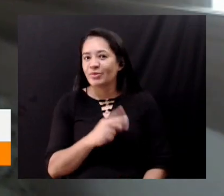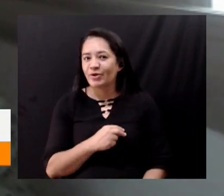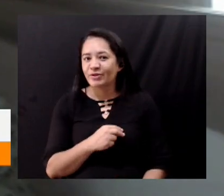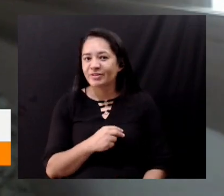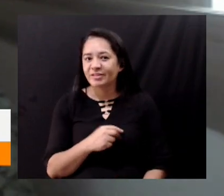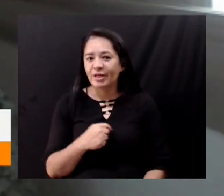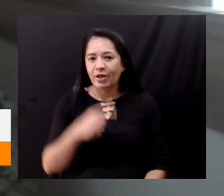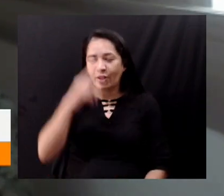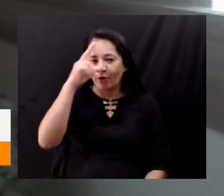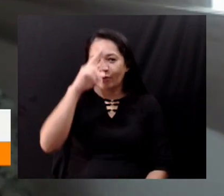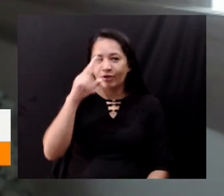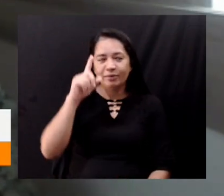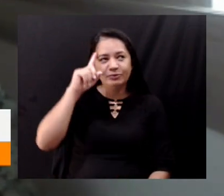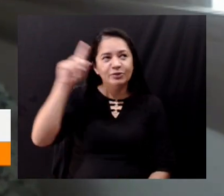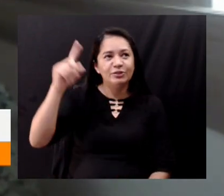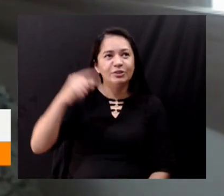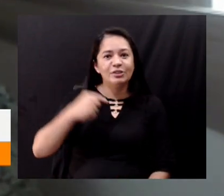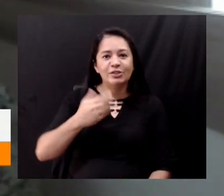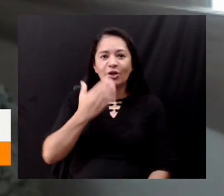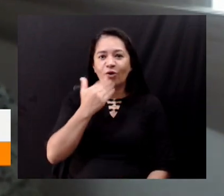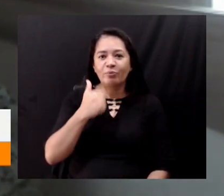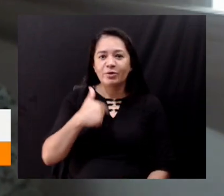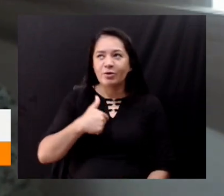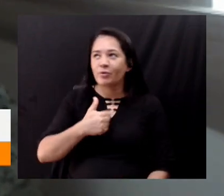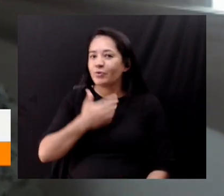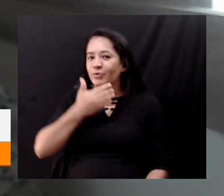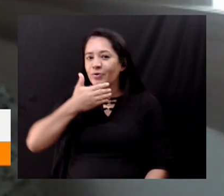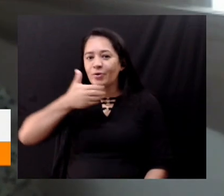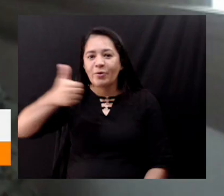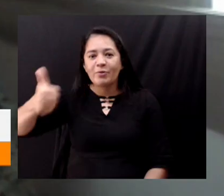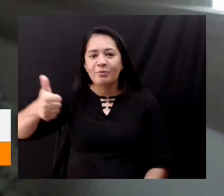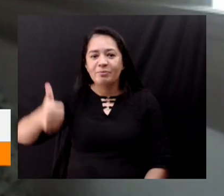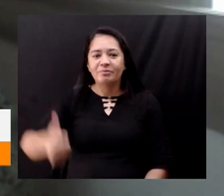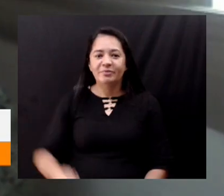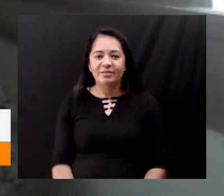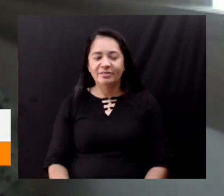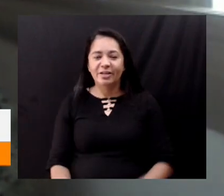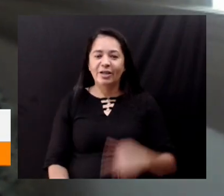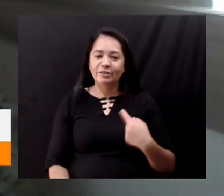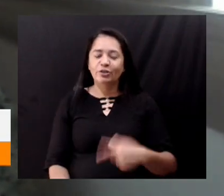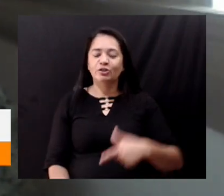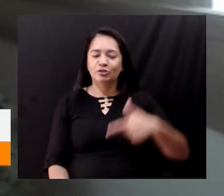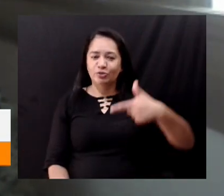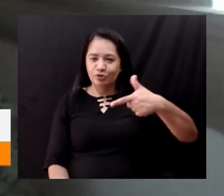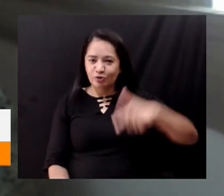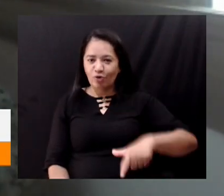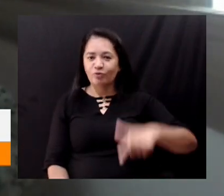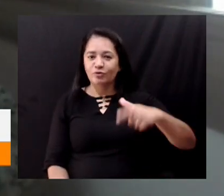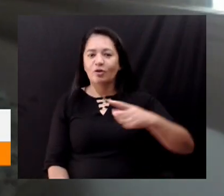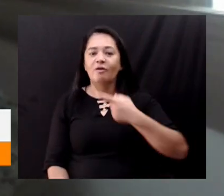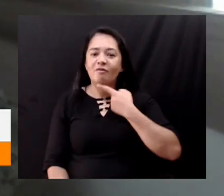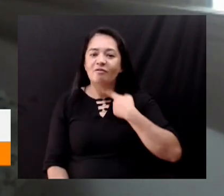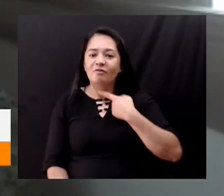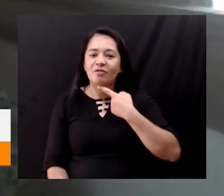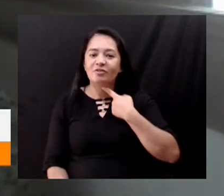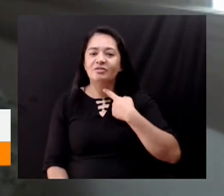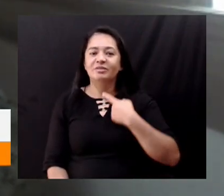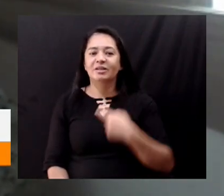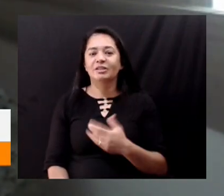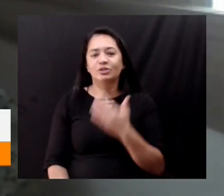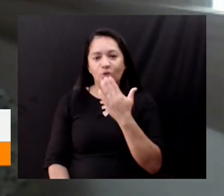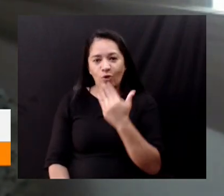eu melhorei tanto, faz com que a gente tenha cada vez mais vontade de acabar ingerindo esse alimento.